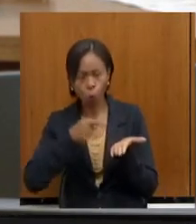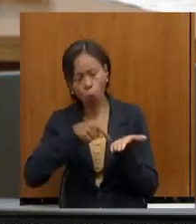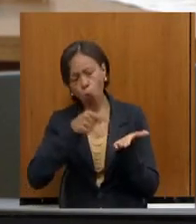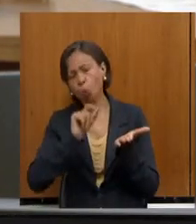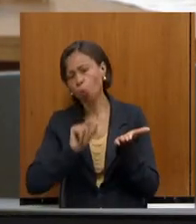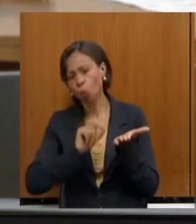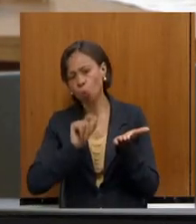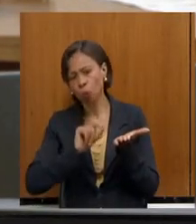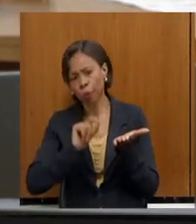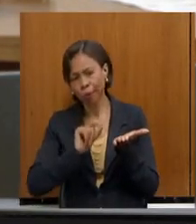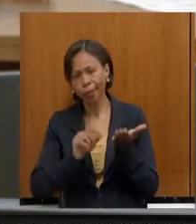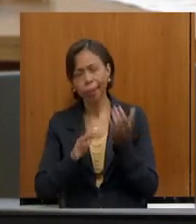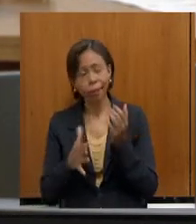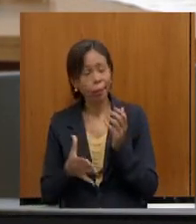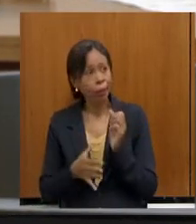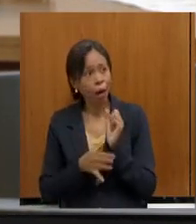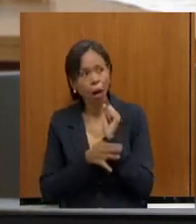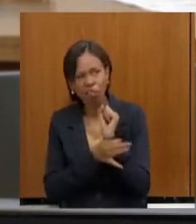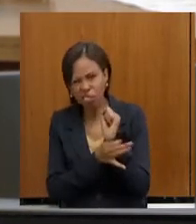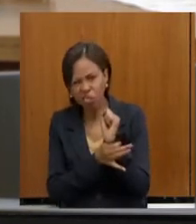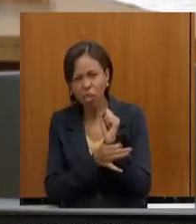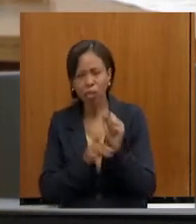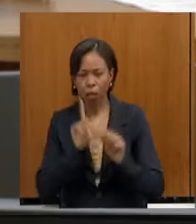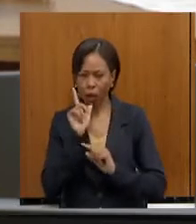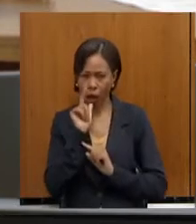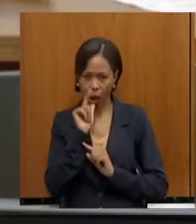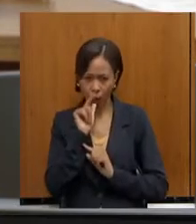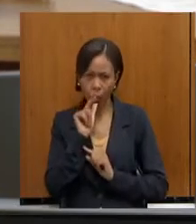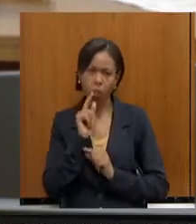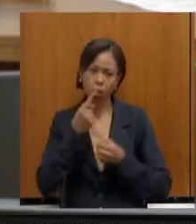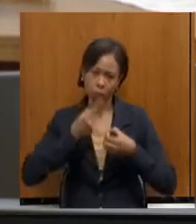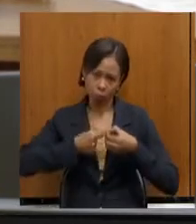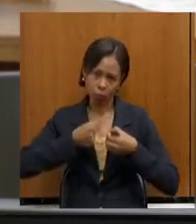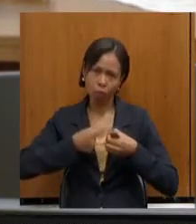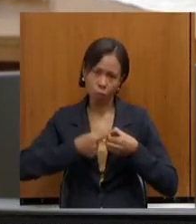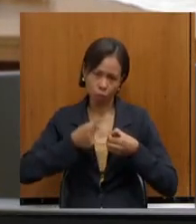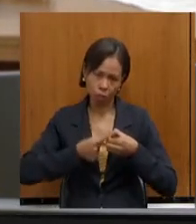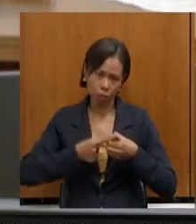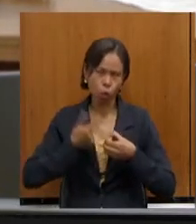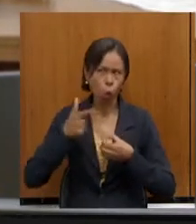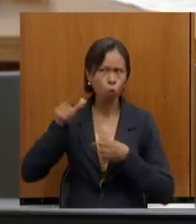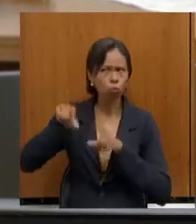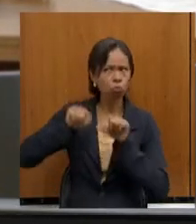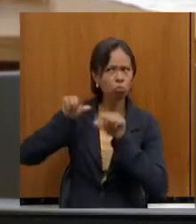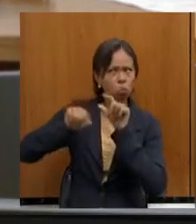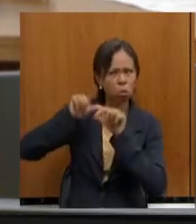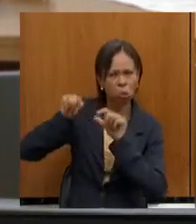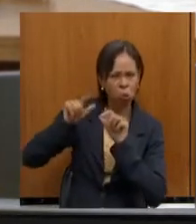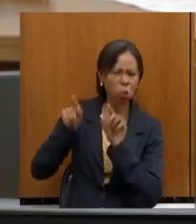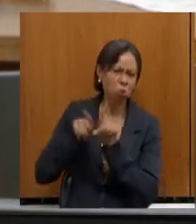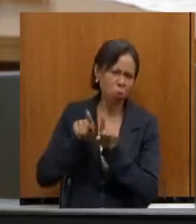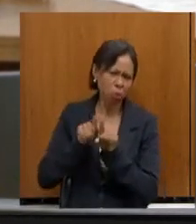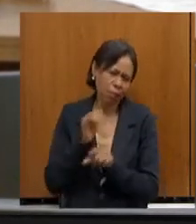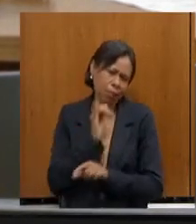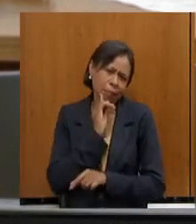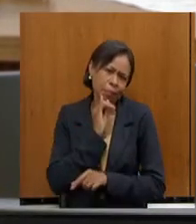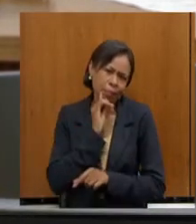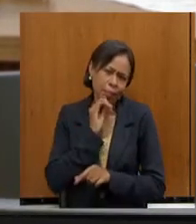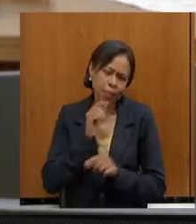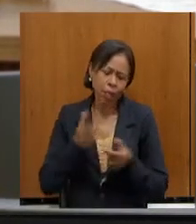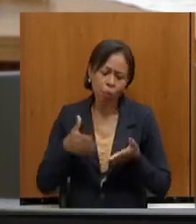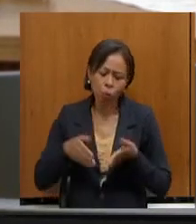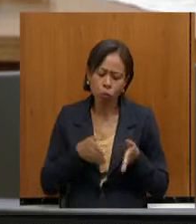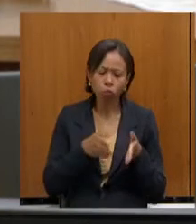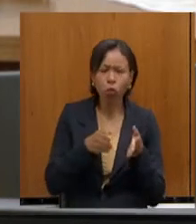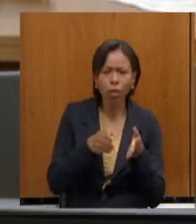segurança hídrica para a região metropolitana é pensando inclusive em outras opções como por exemplo na bacia